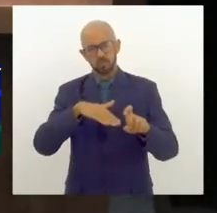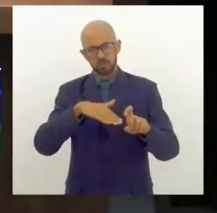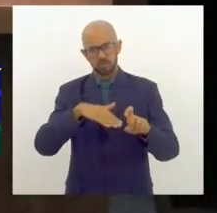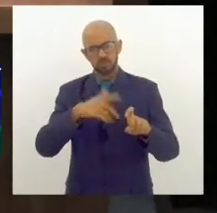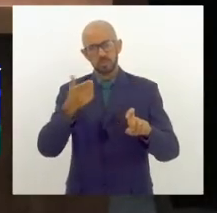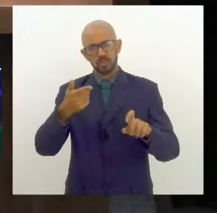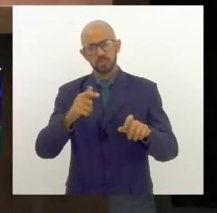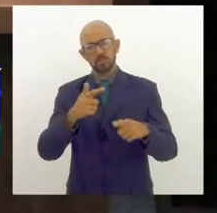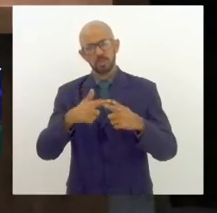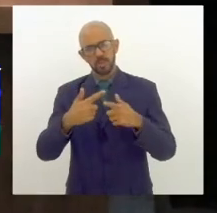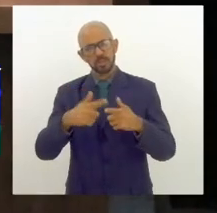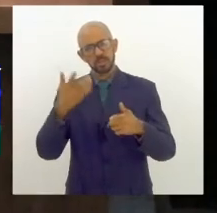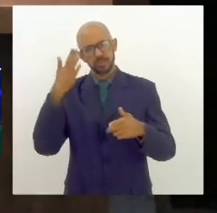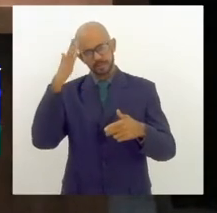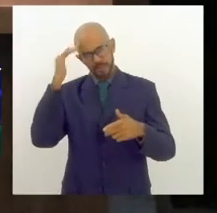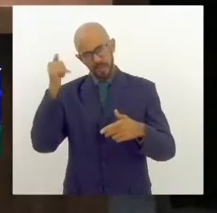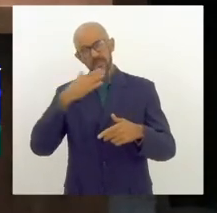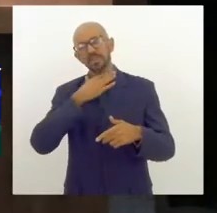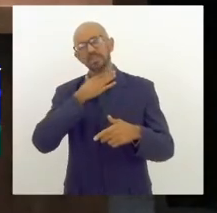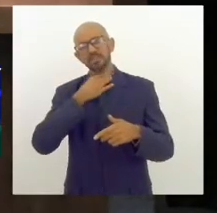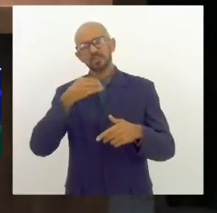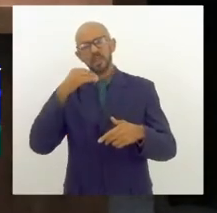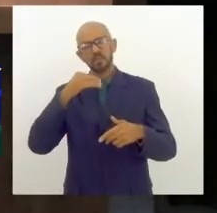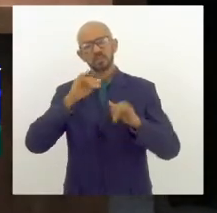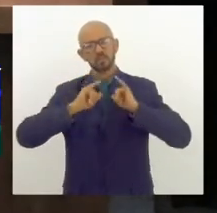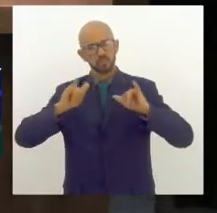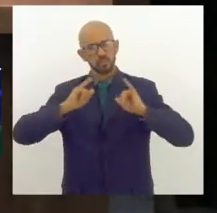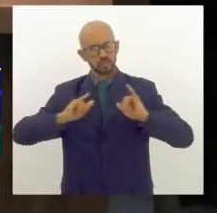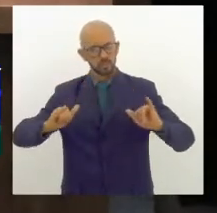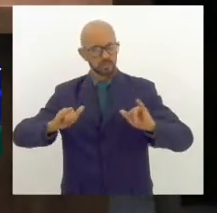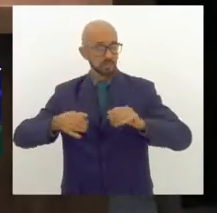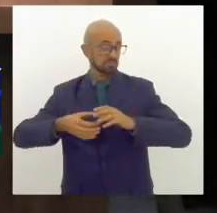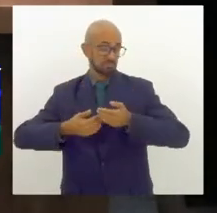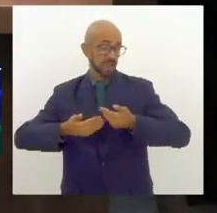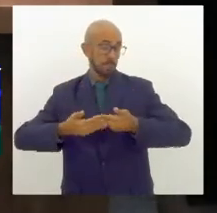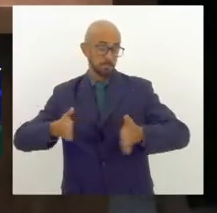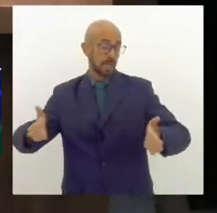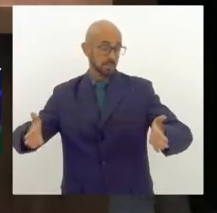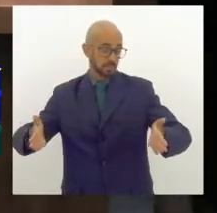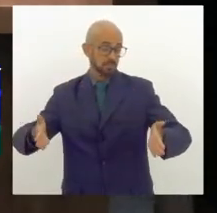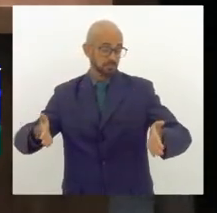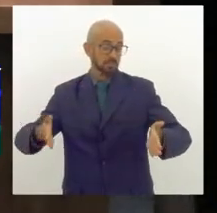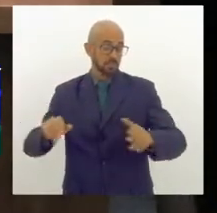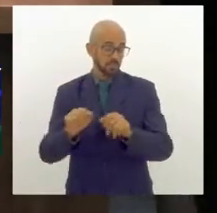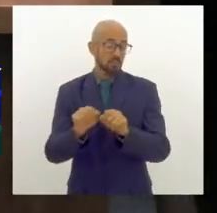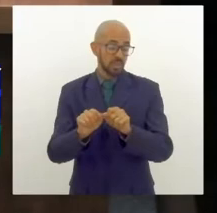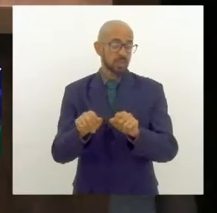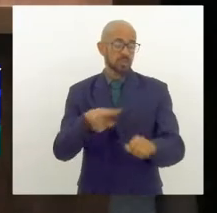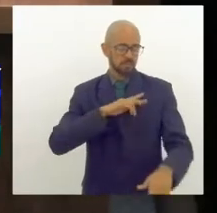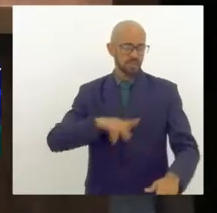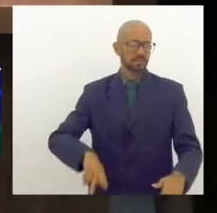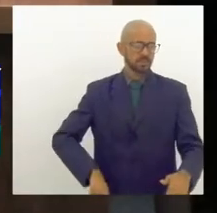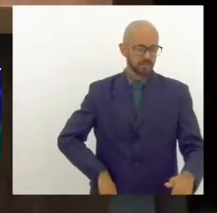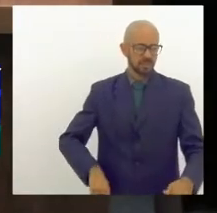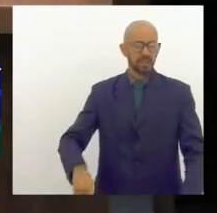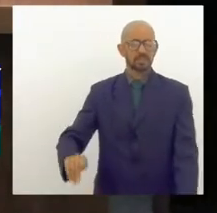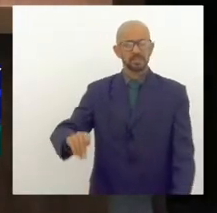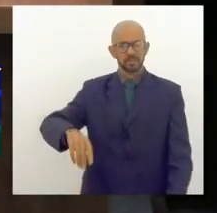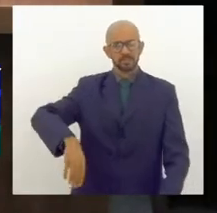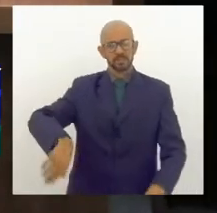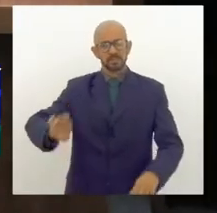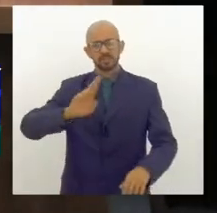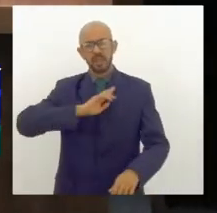a temporada de fake news. A mesma fake news, senhora presidente, que trouxe à presidência da República esse